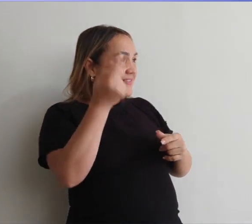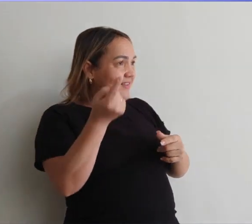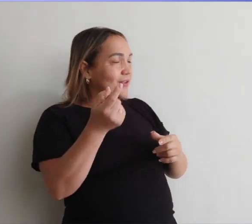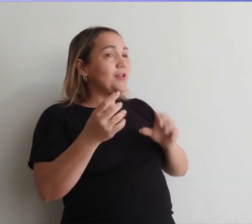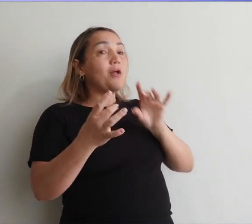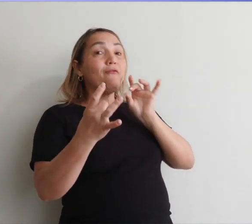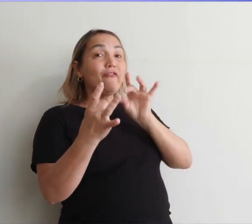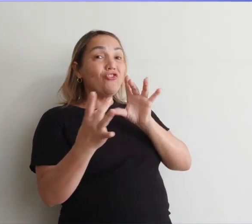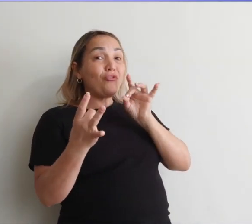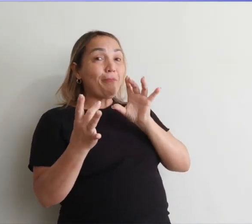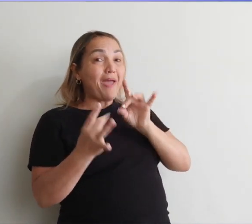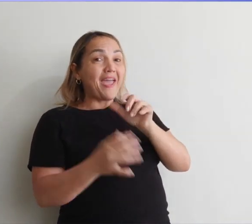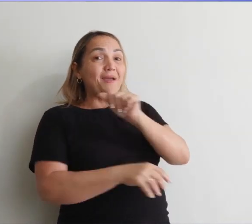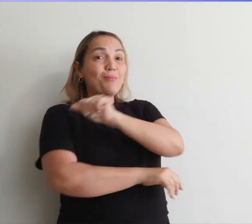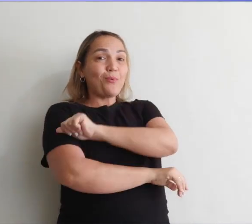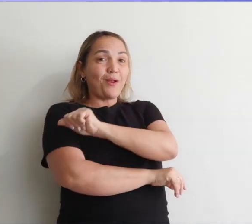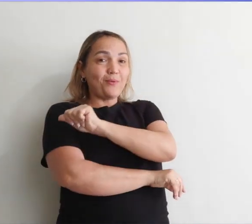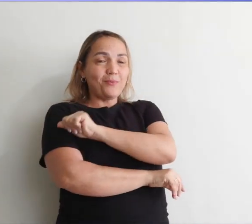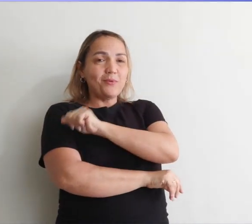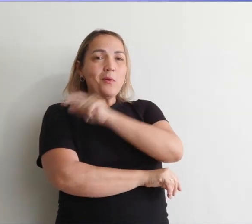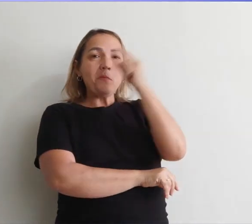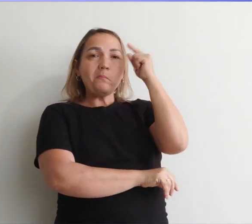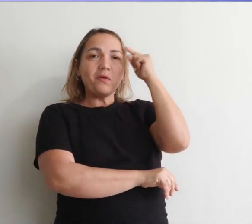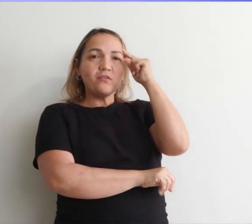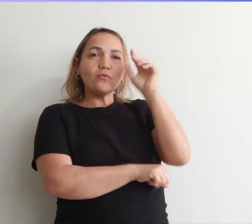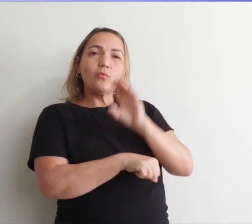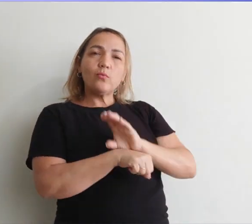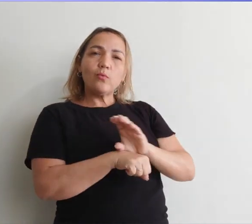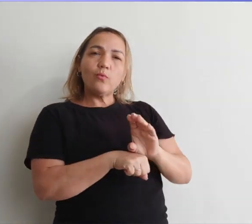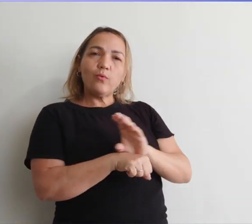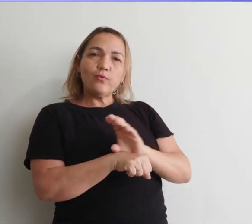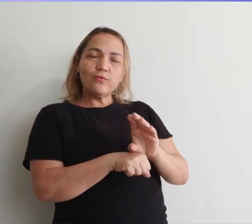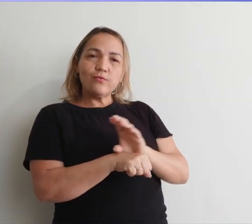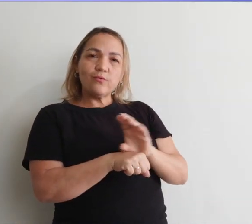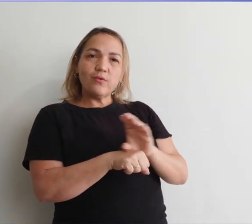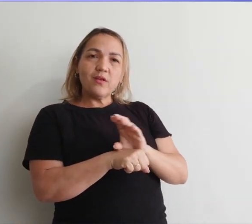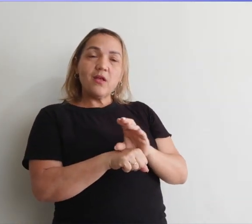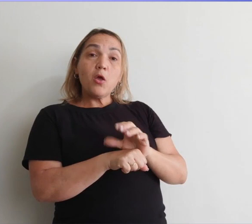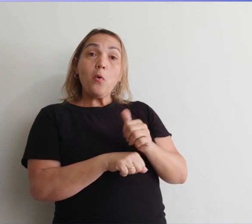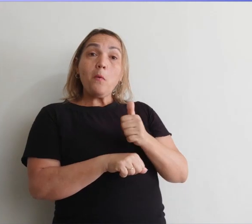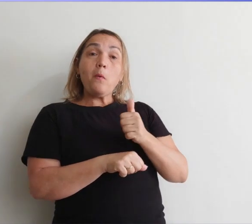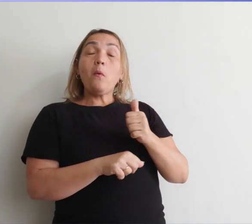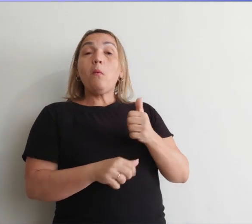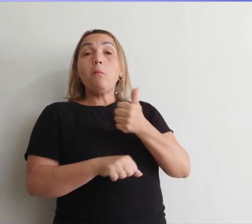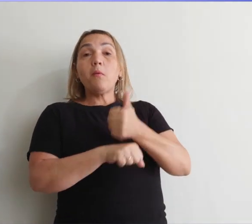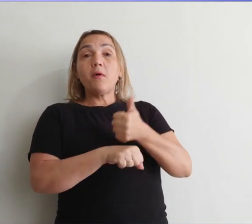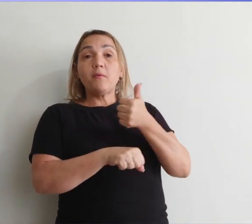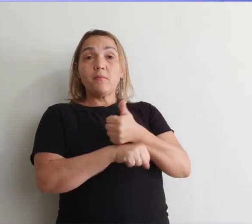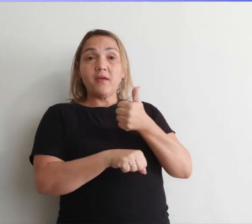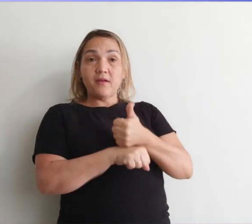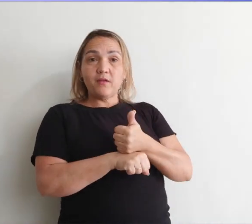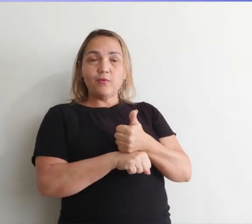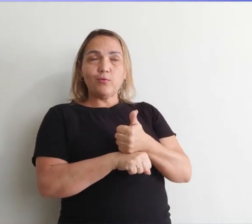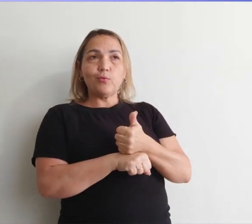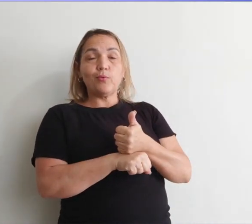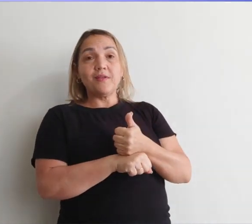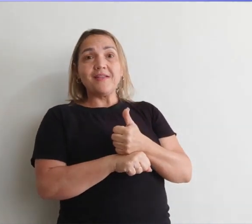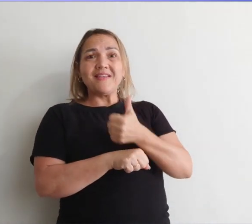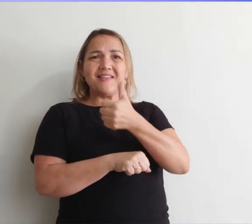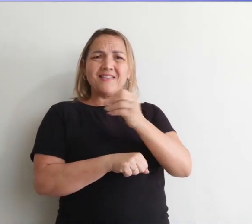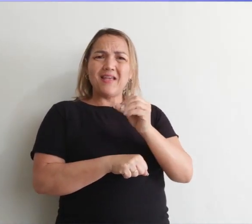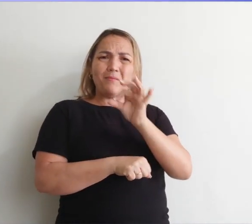esse feedback dos alunos, a gente pensou num curso onde o primeiro período, não